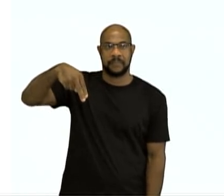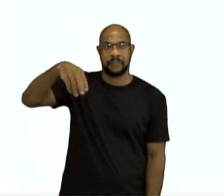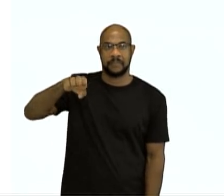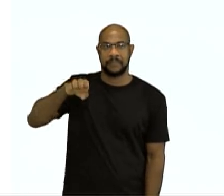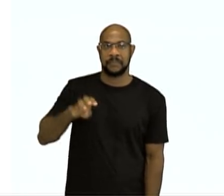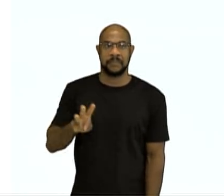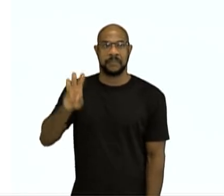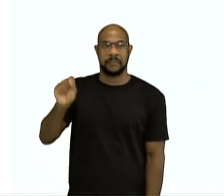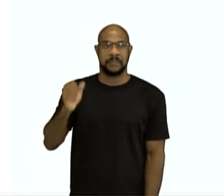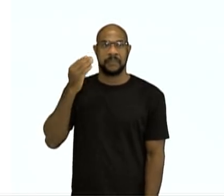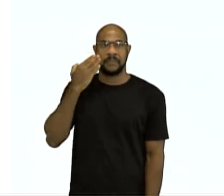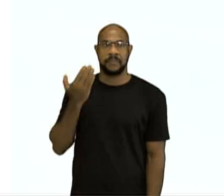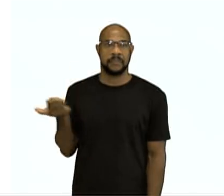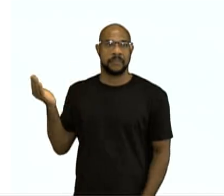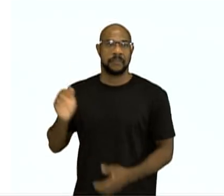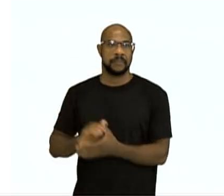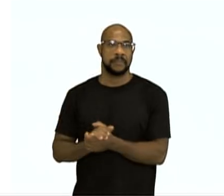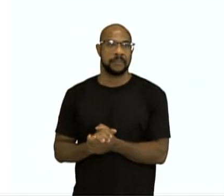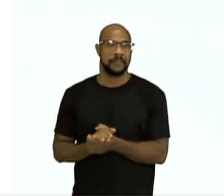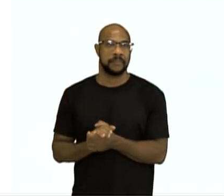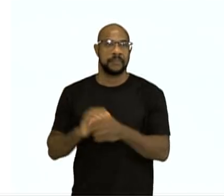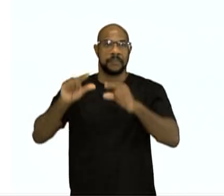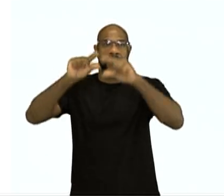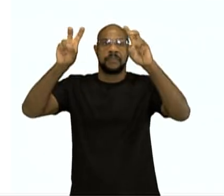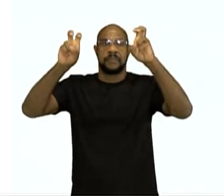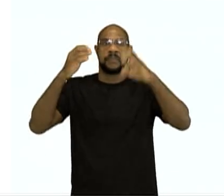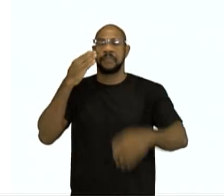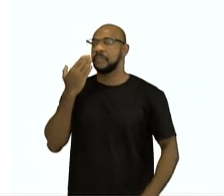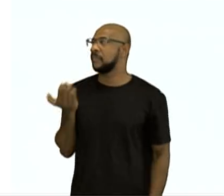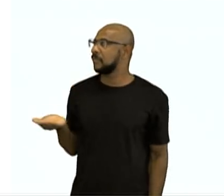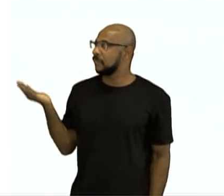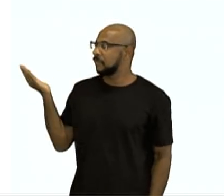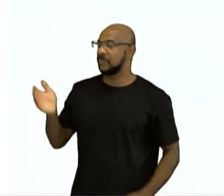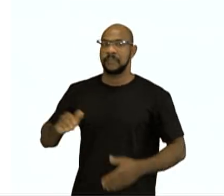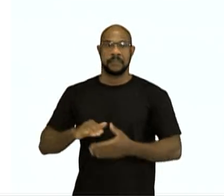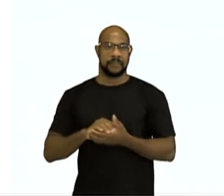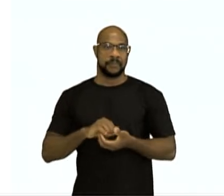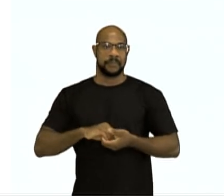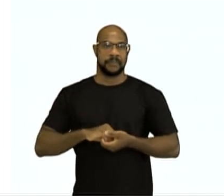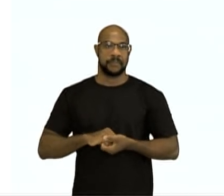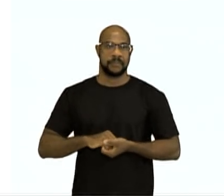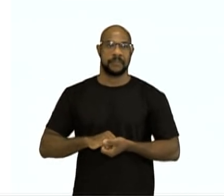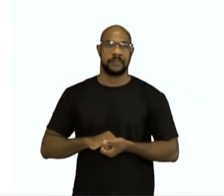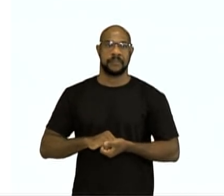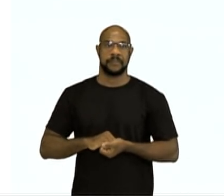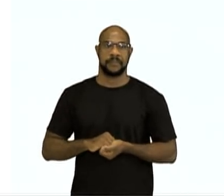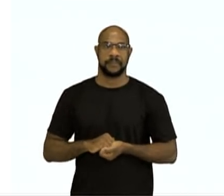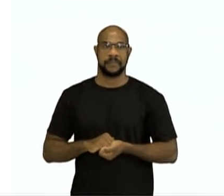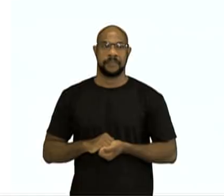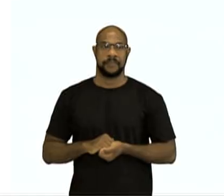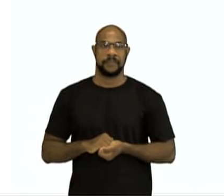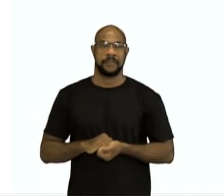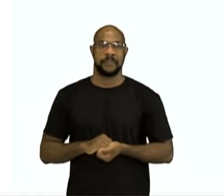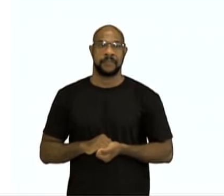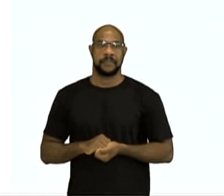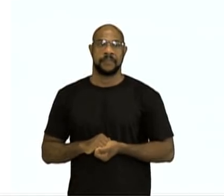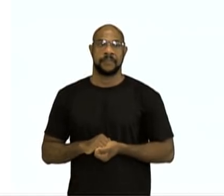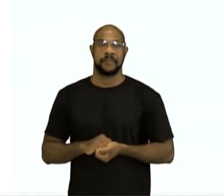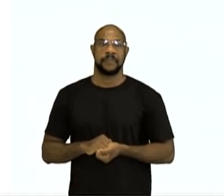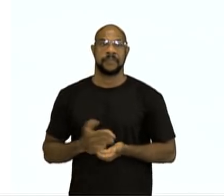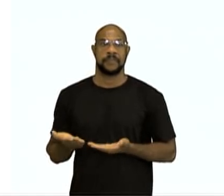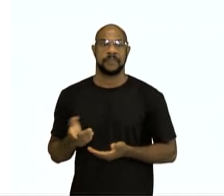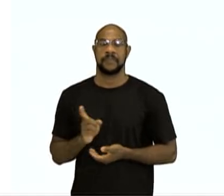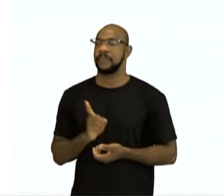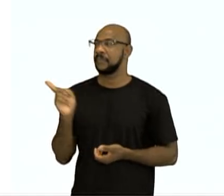chamada, essa reportagem que diz Ramadan and the Challenge of Fasting for Muslim World Cup Players. E foi